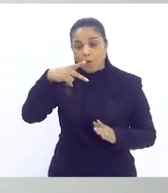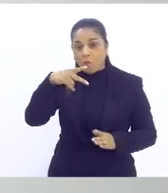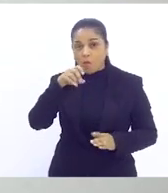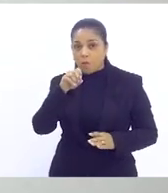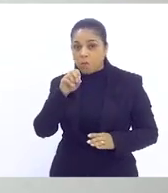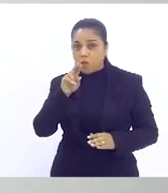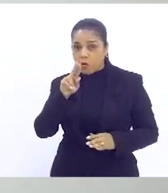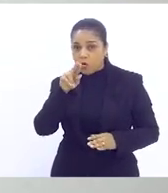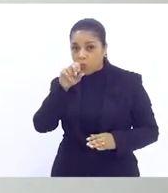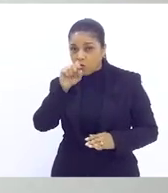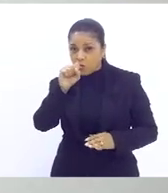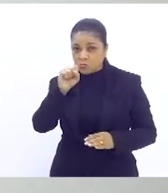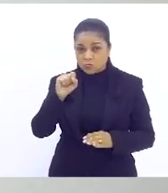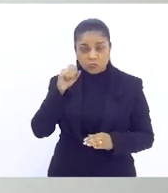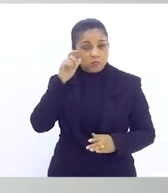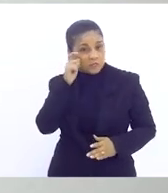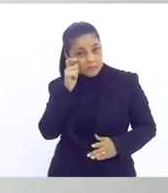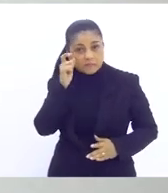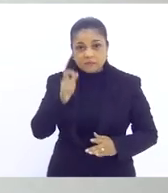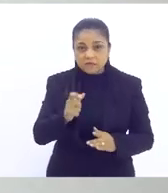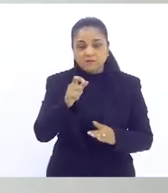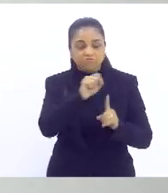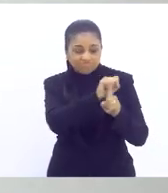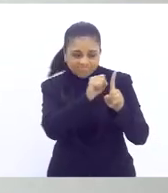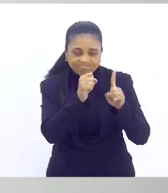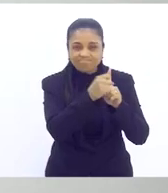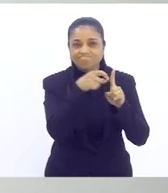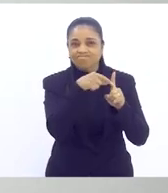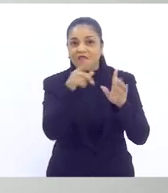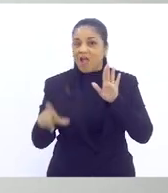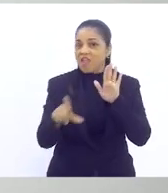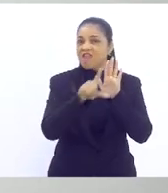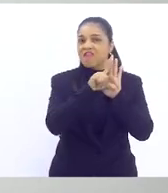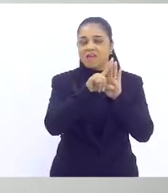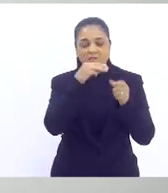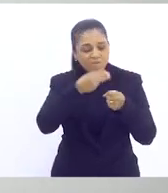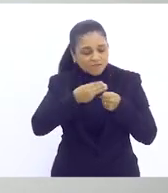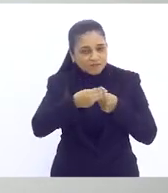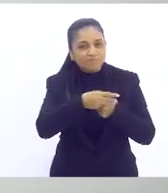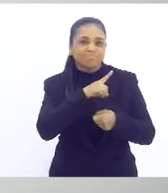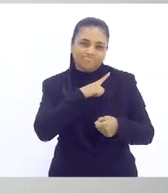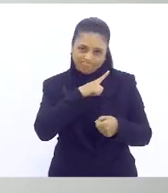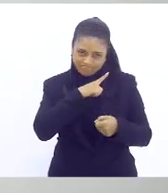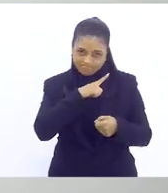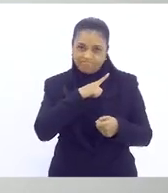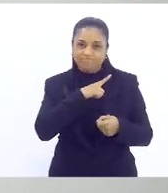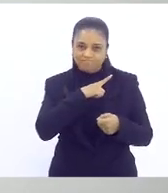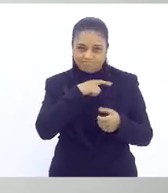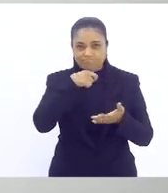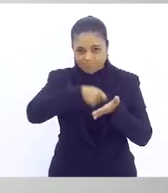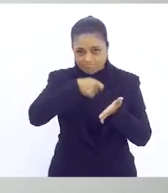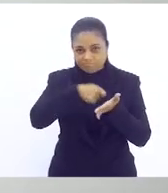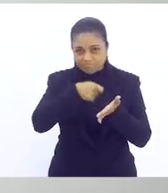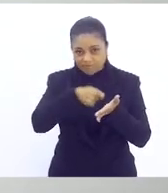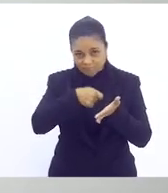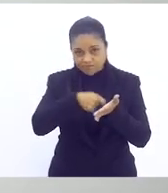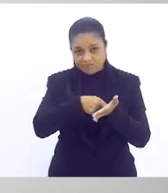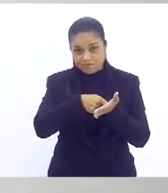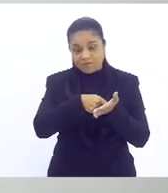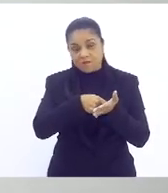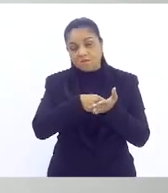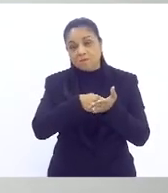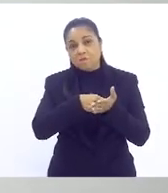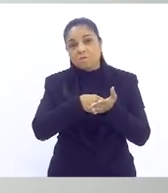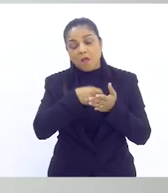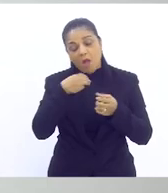interessante dessa assistência que é lei né que os municípios tem que ter Mas de fato eu acho